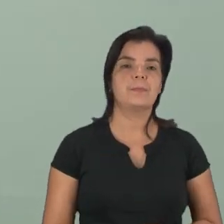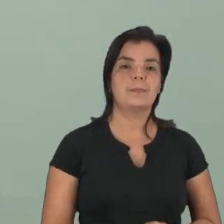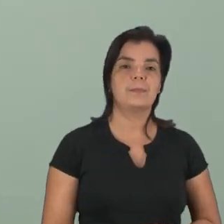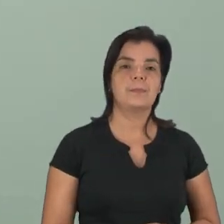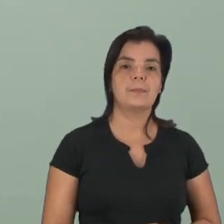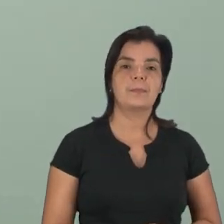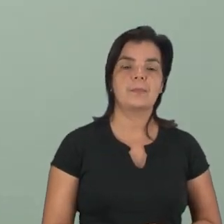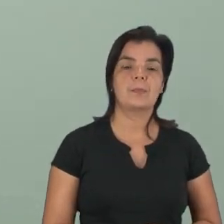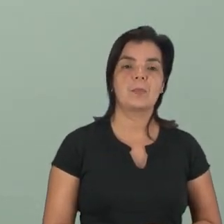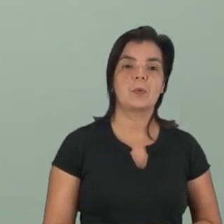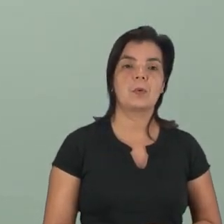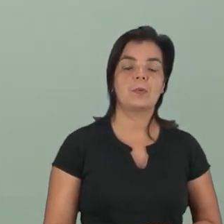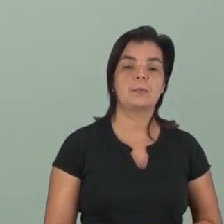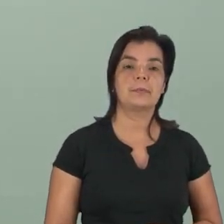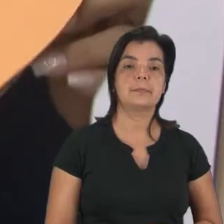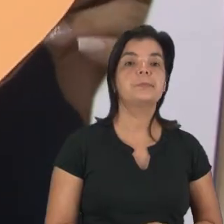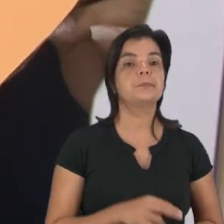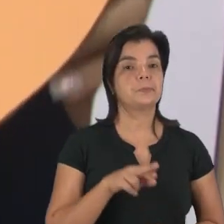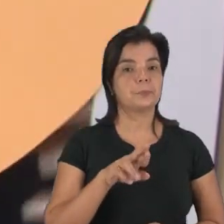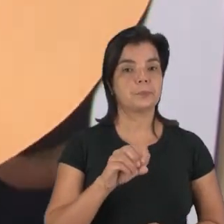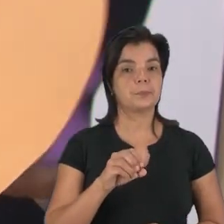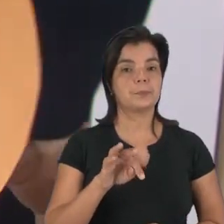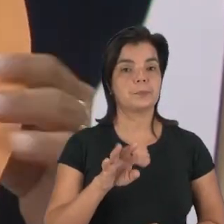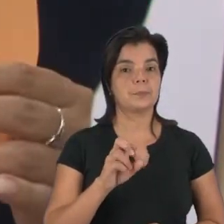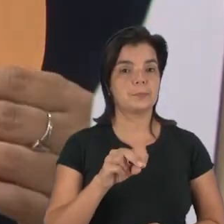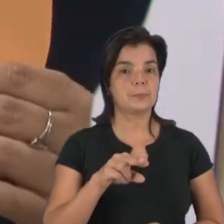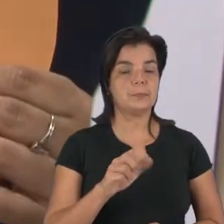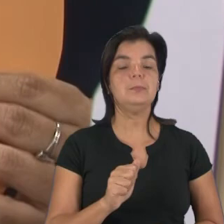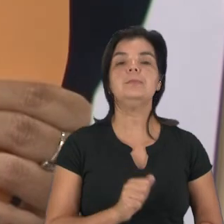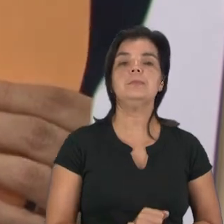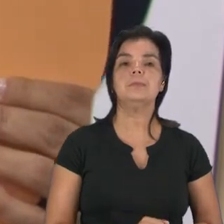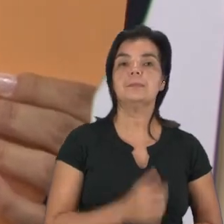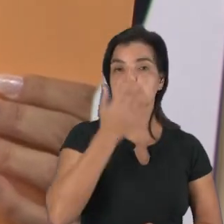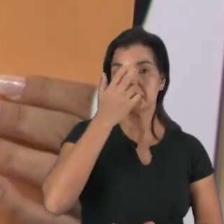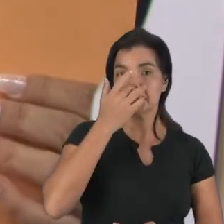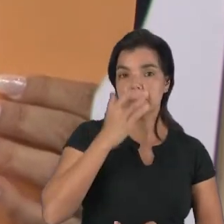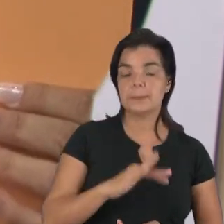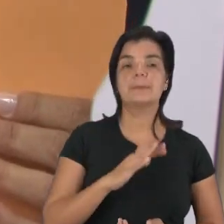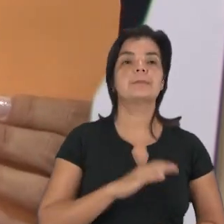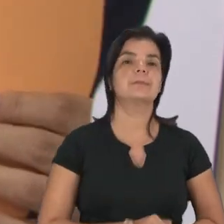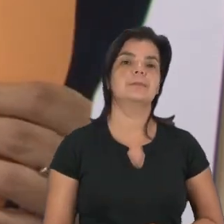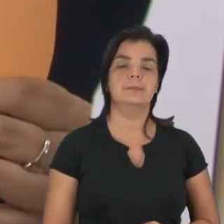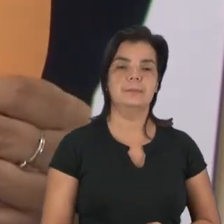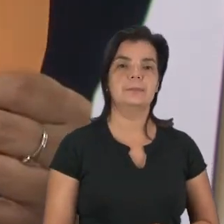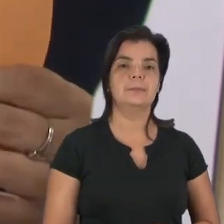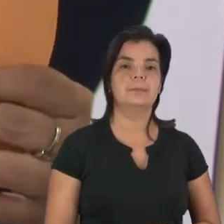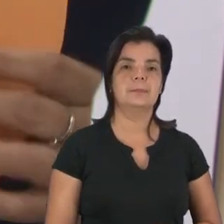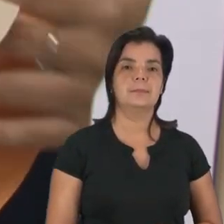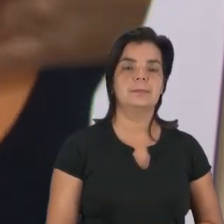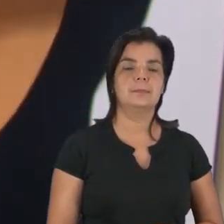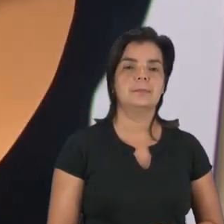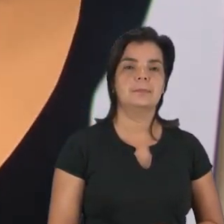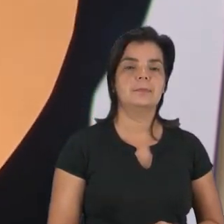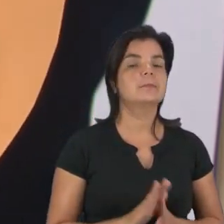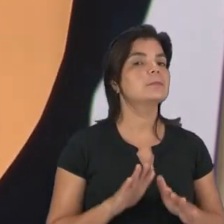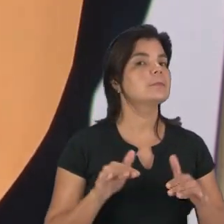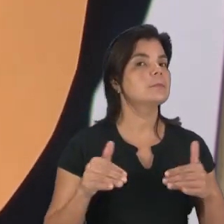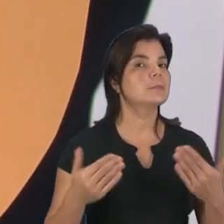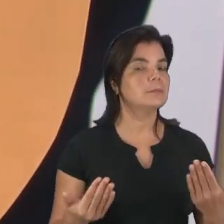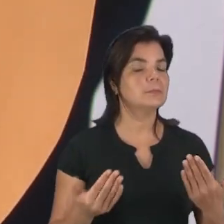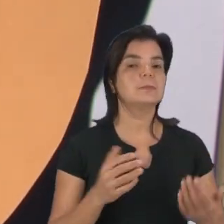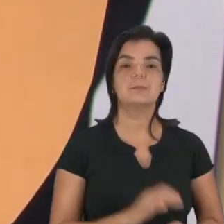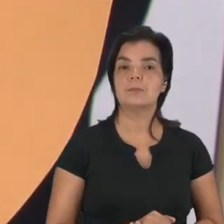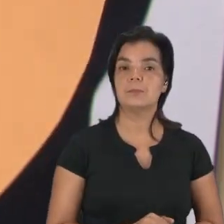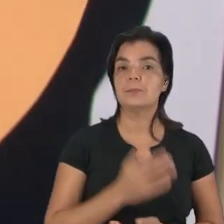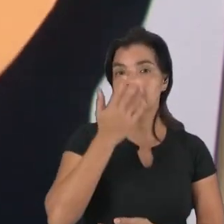então aqui eu tenho uma rotina de uma criança qual será